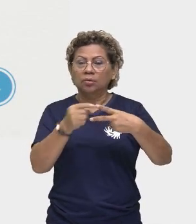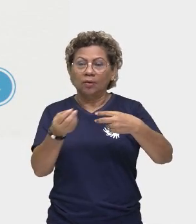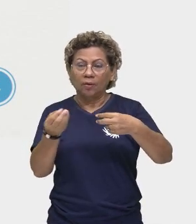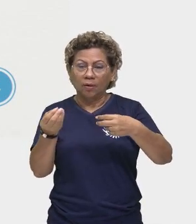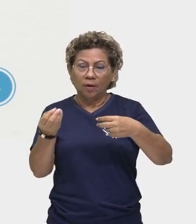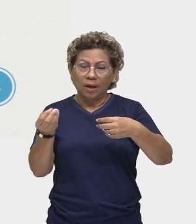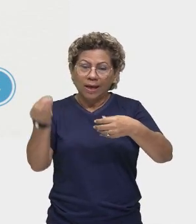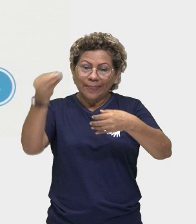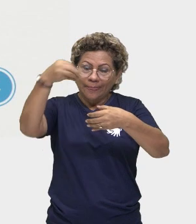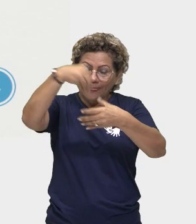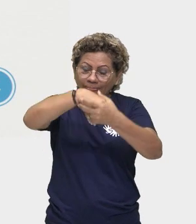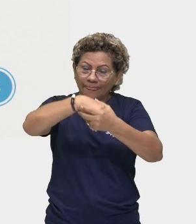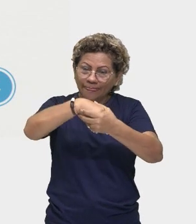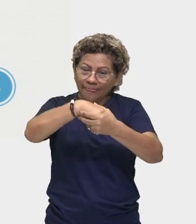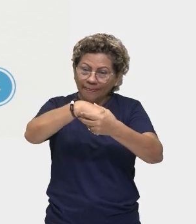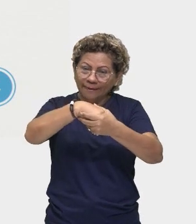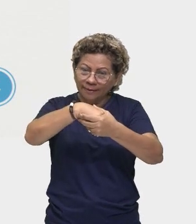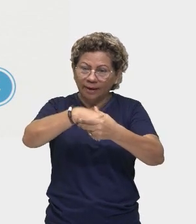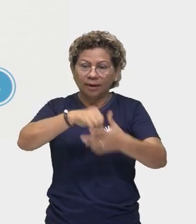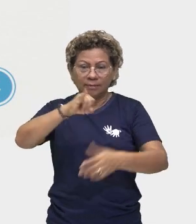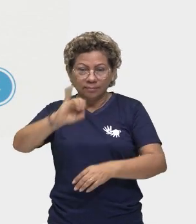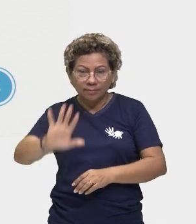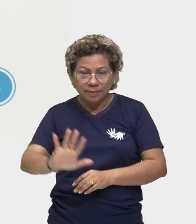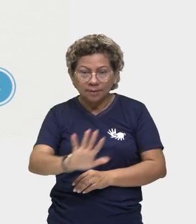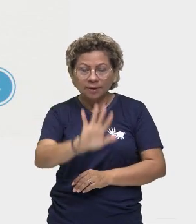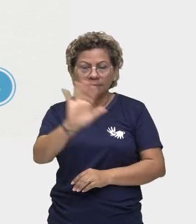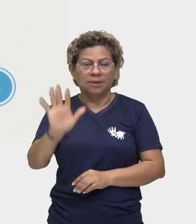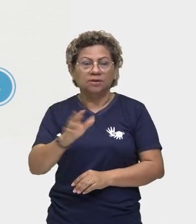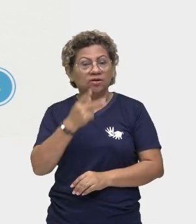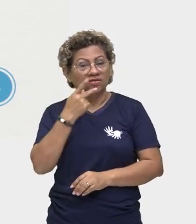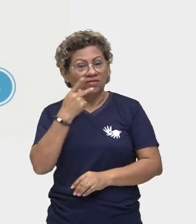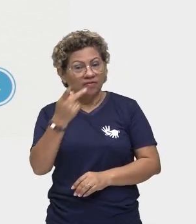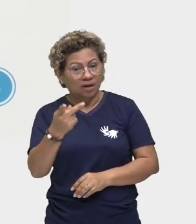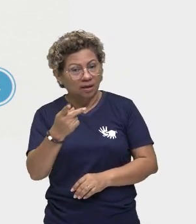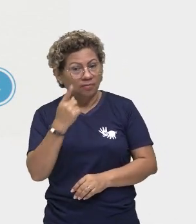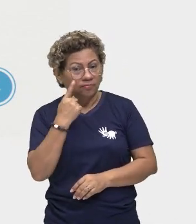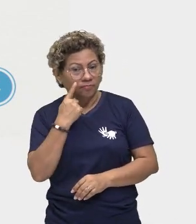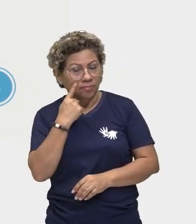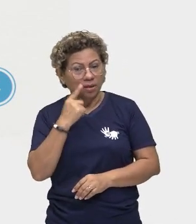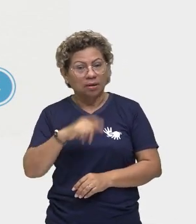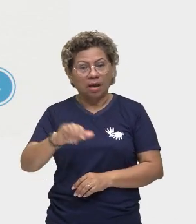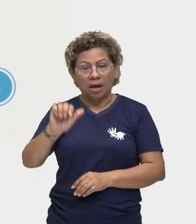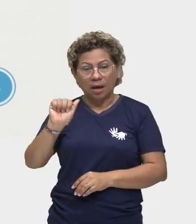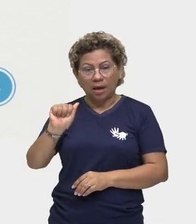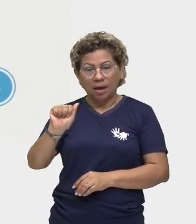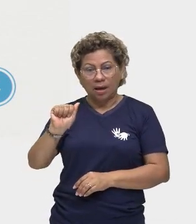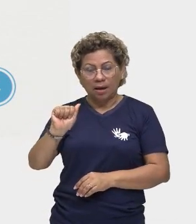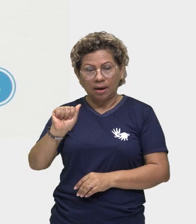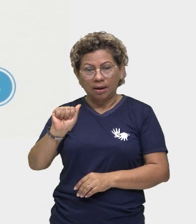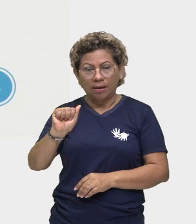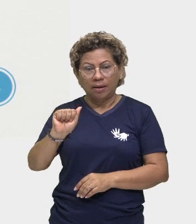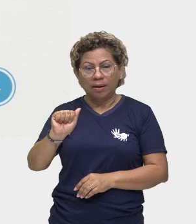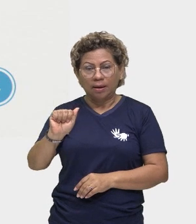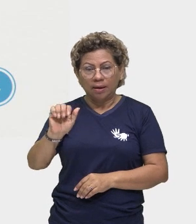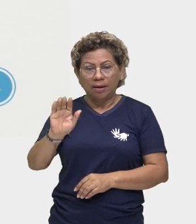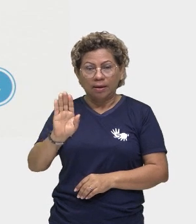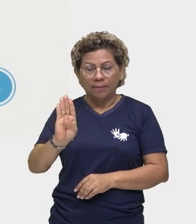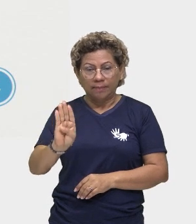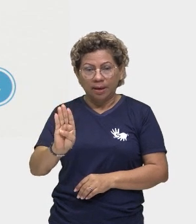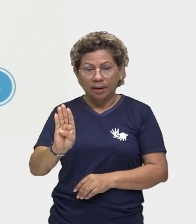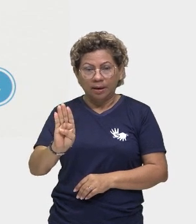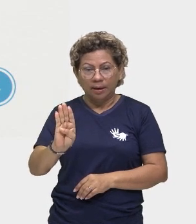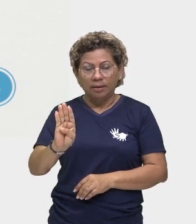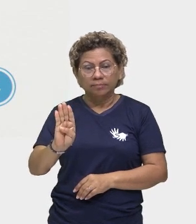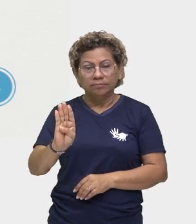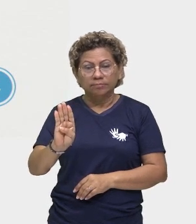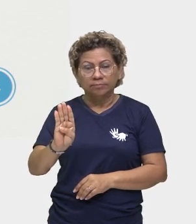com o circunflexo, estou dizendo que é o ângulo A do vértice A. O B com circunflexo é o ângulo interno